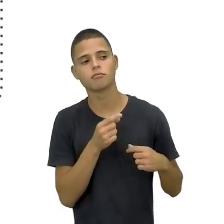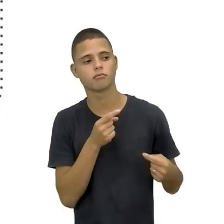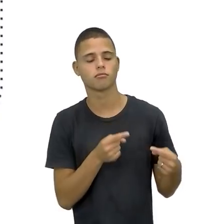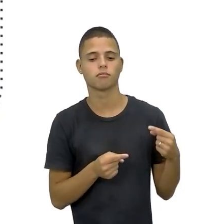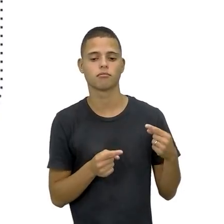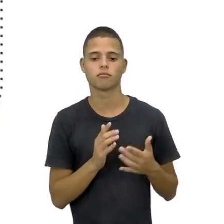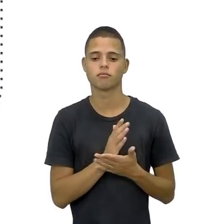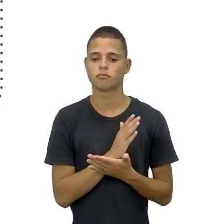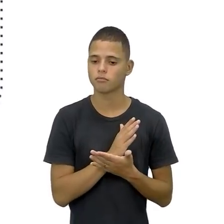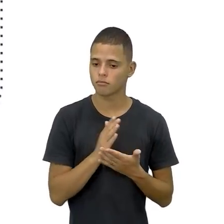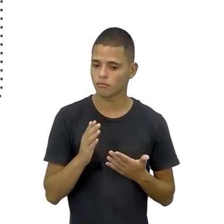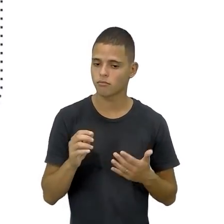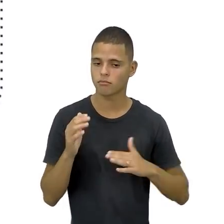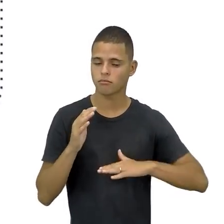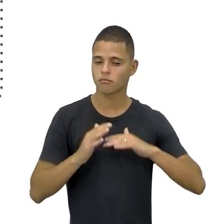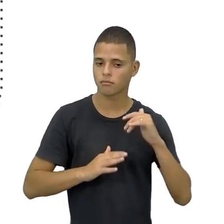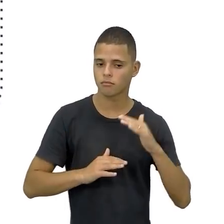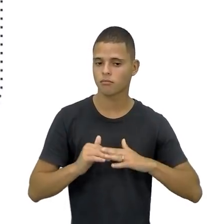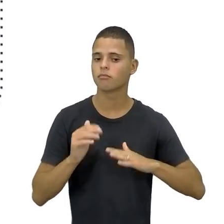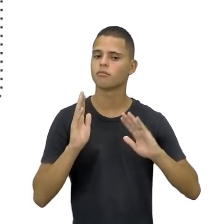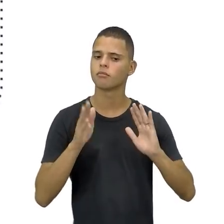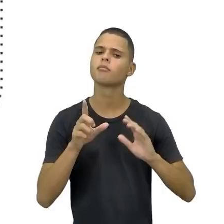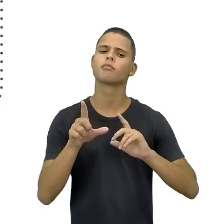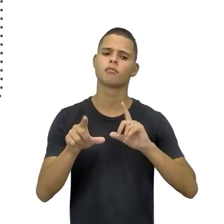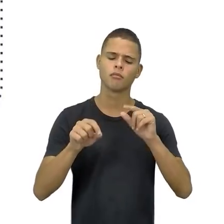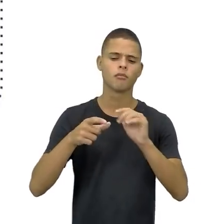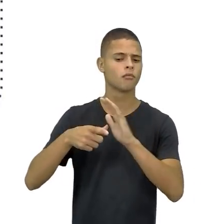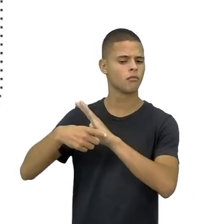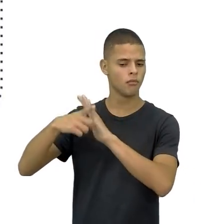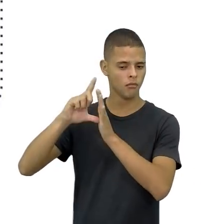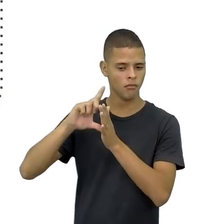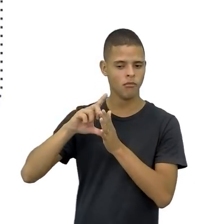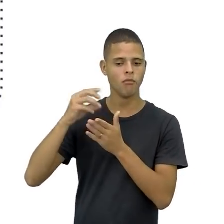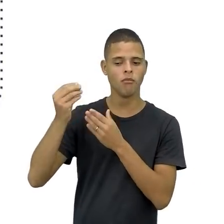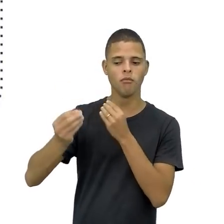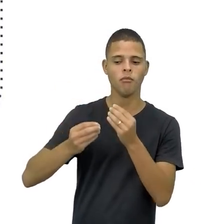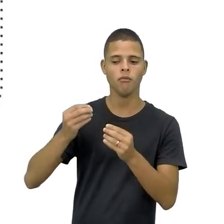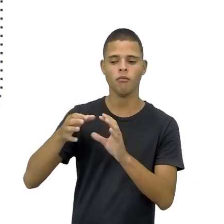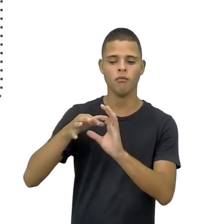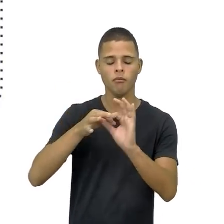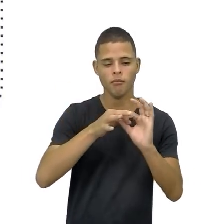previamente selecionadas e como elas podem, né, de certa maneira, se